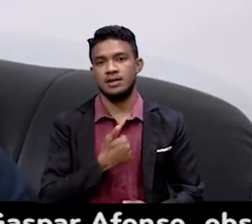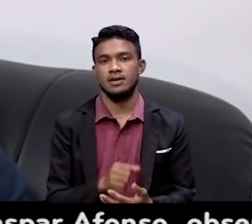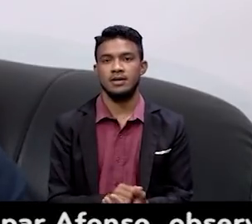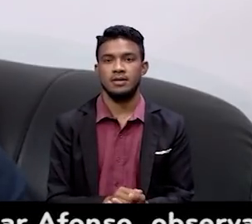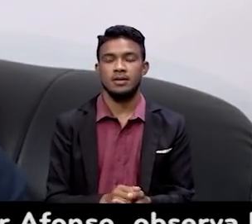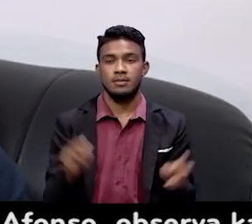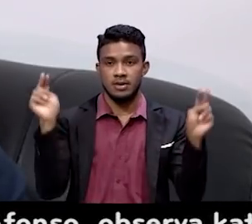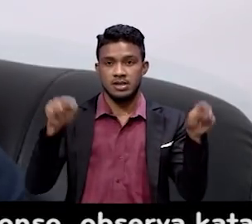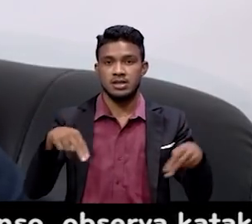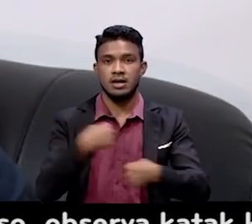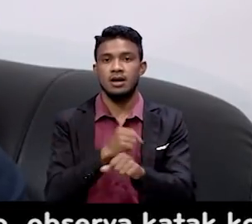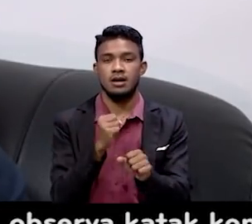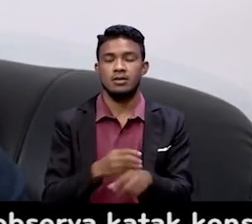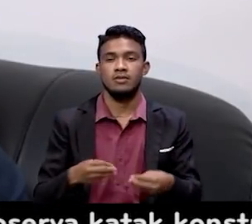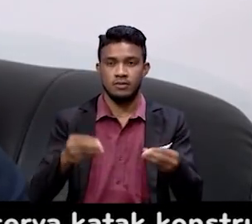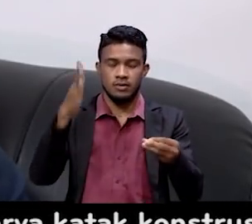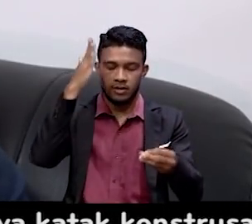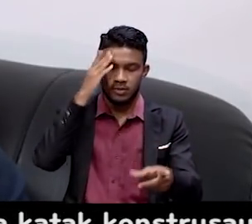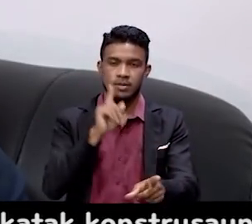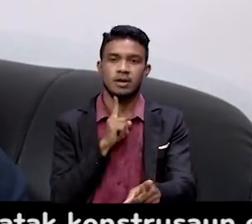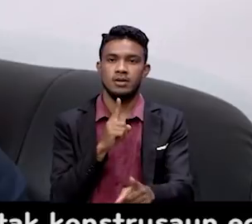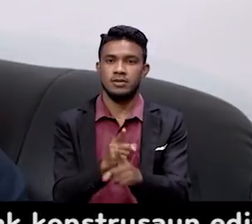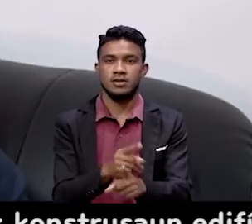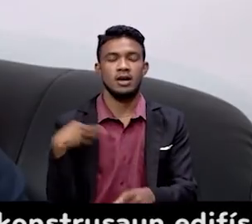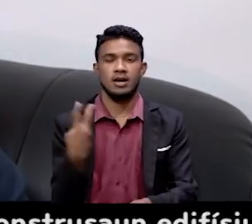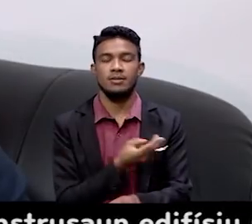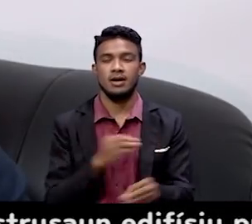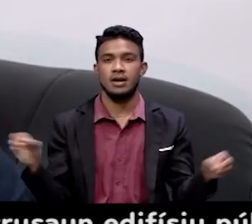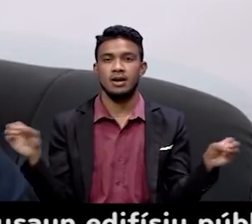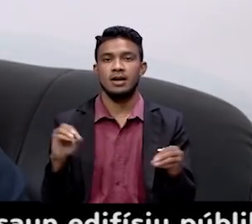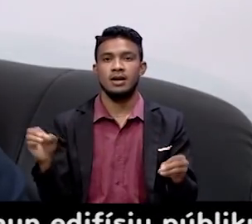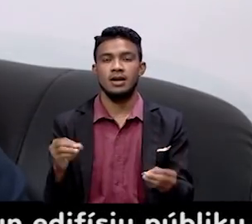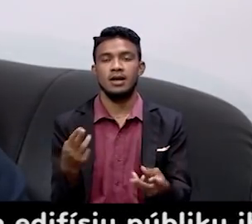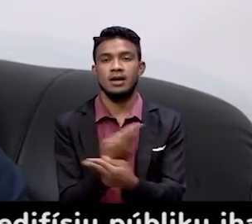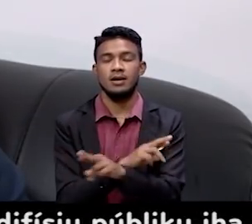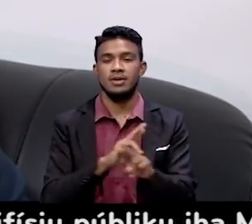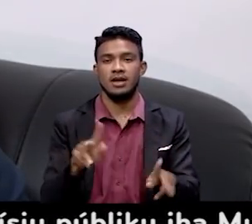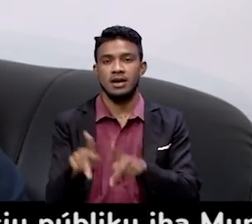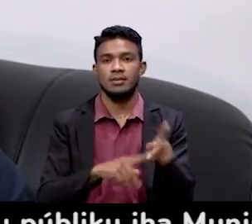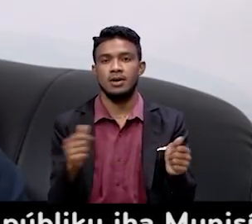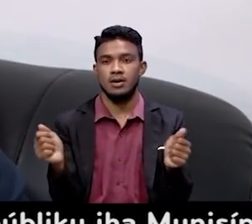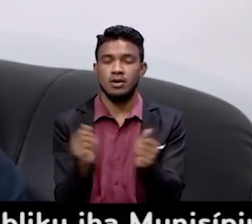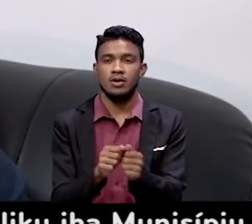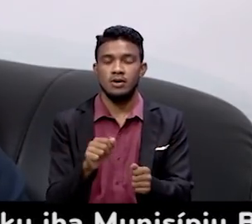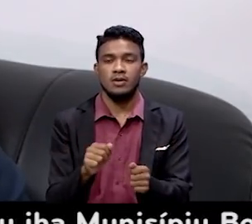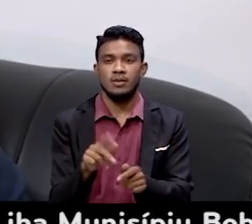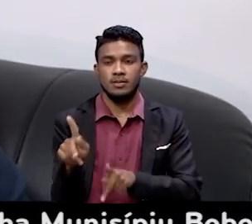precisa de uma reflexão mais profunda. A mulher arrepende. Mas o homem não vai matar. Mas o fundo